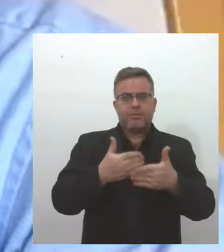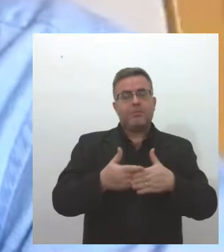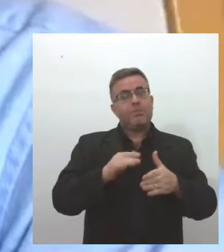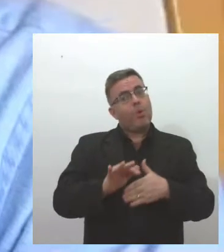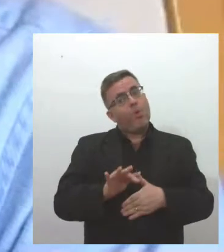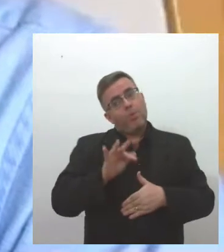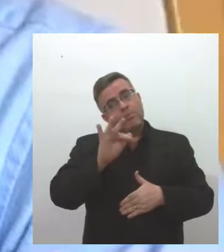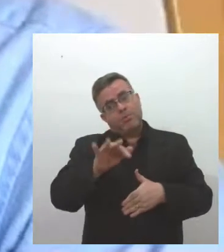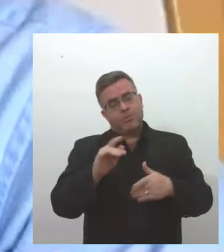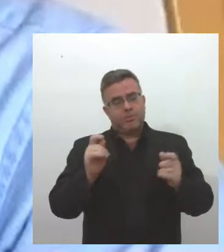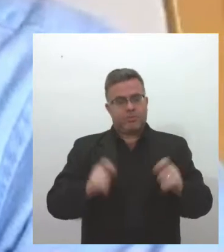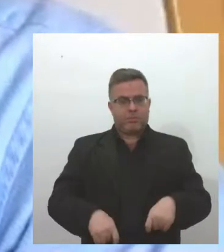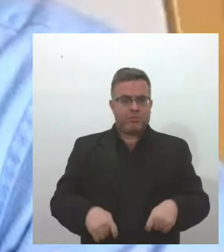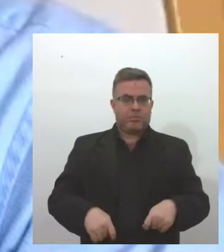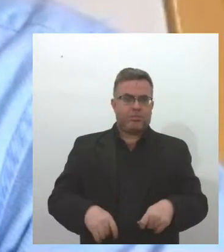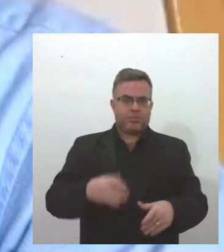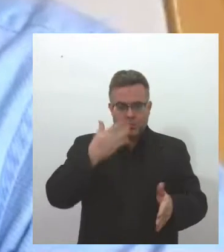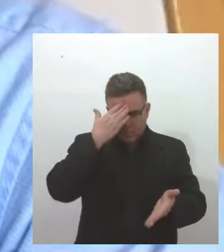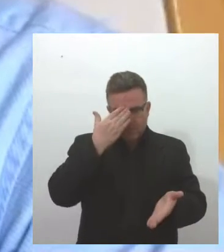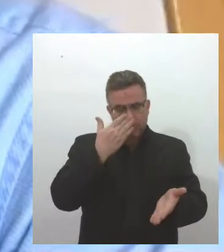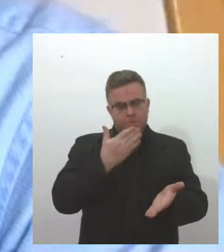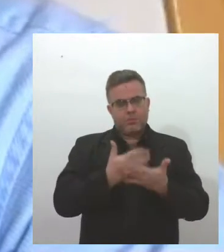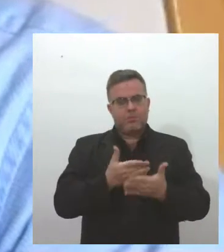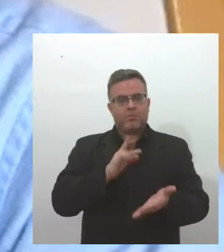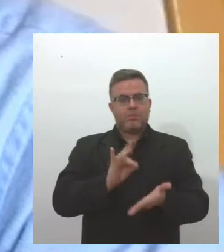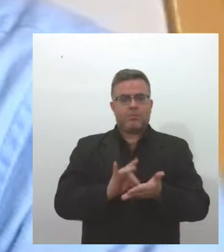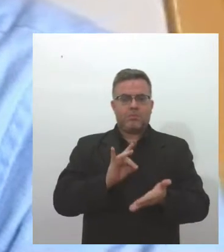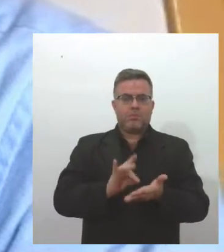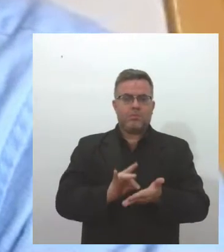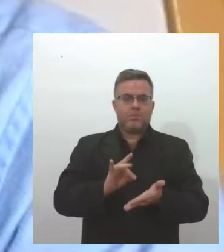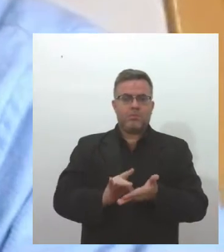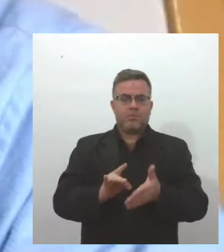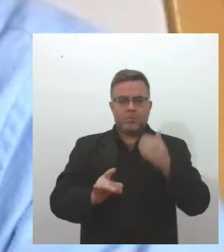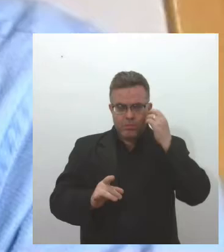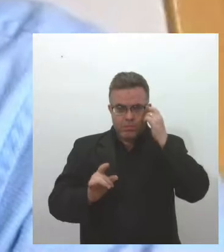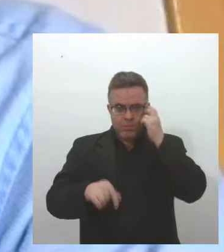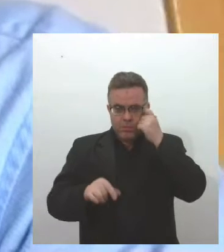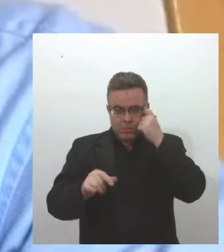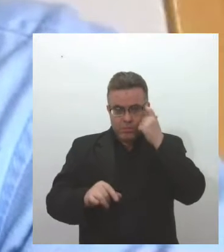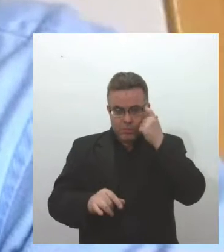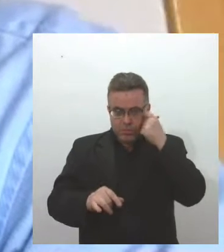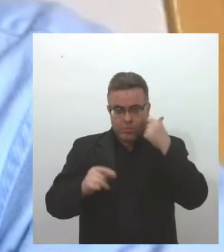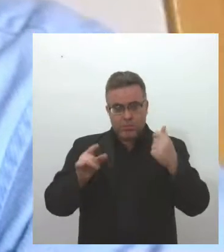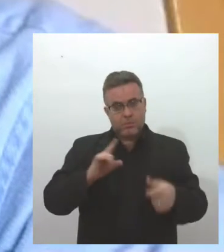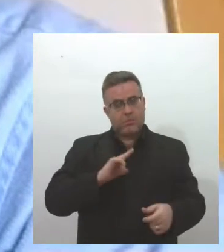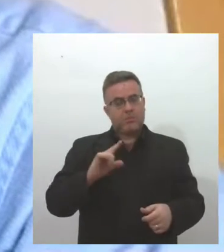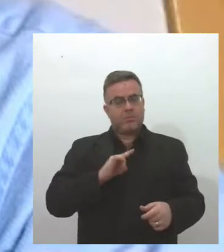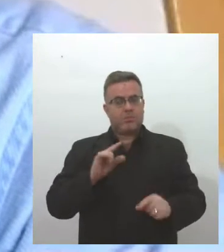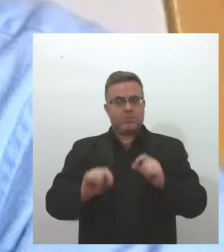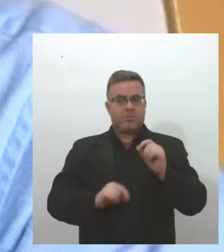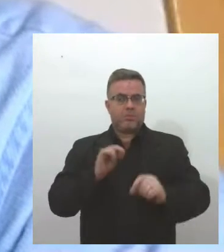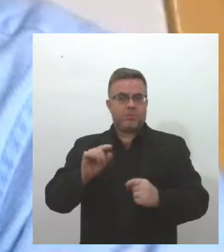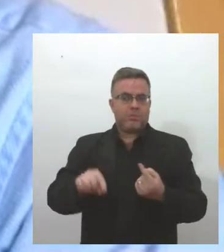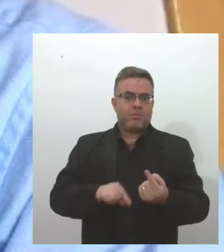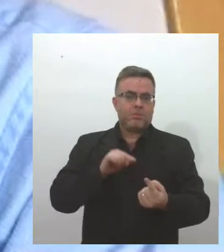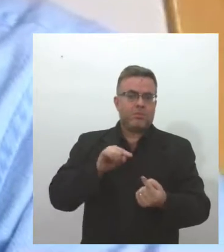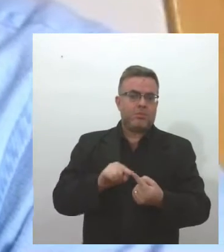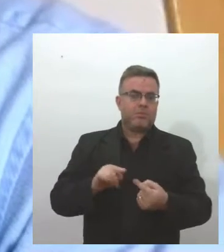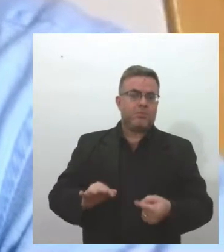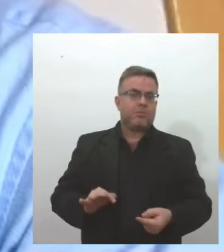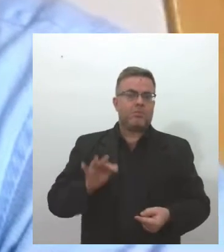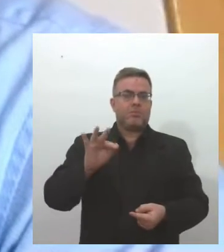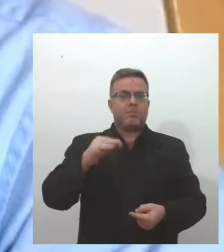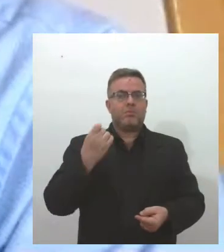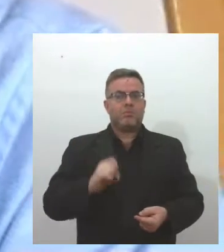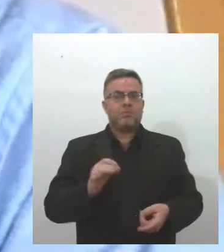prazo. Eu não tenho dúvida. E nós temos um grande produto nas mãos, que é o destino Sergipe.